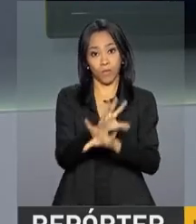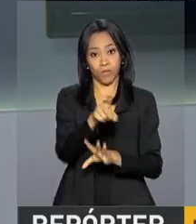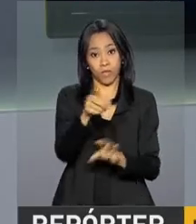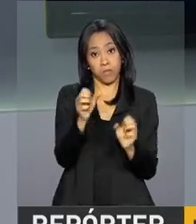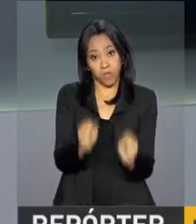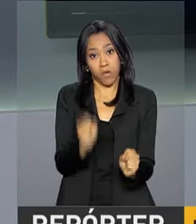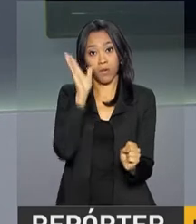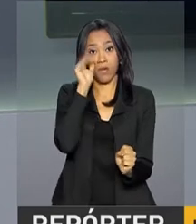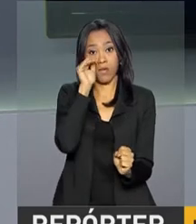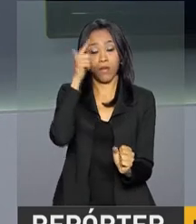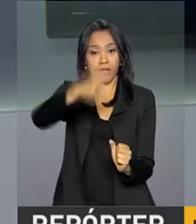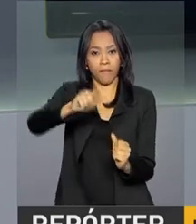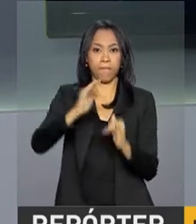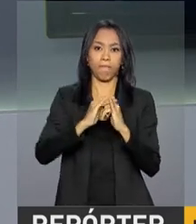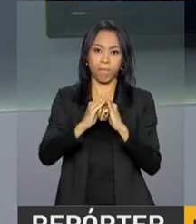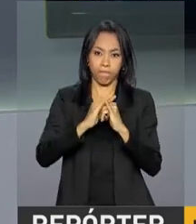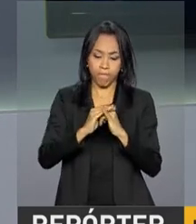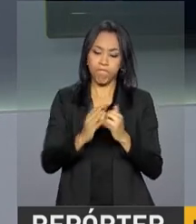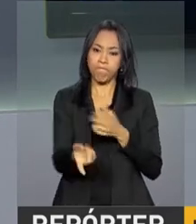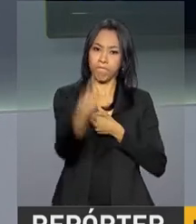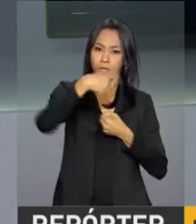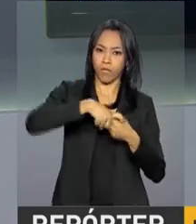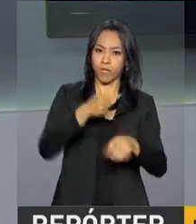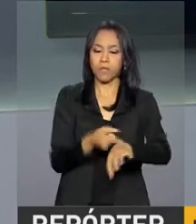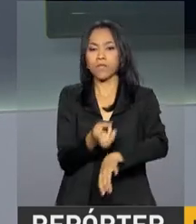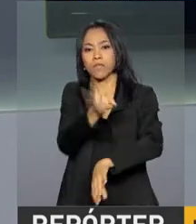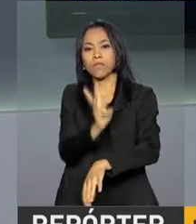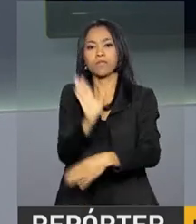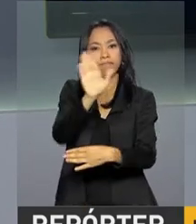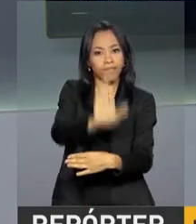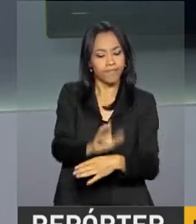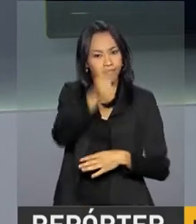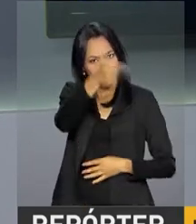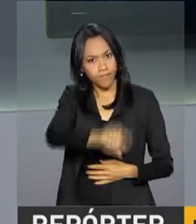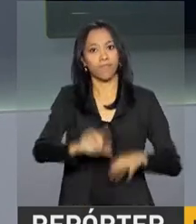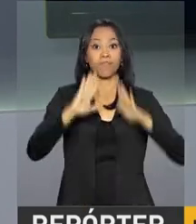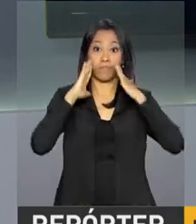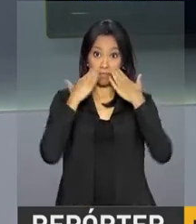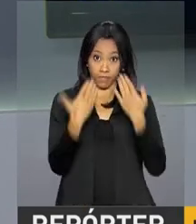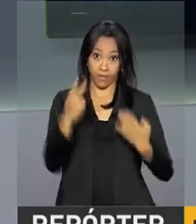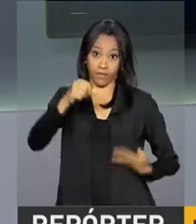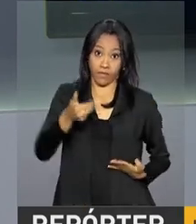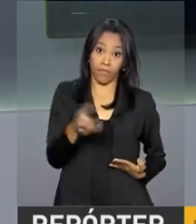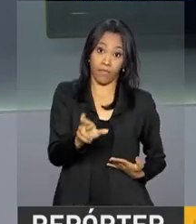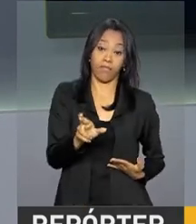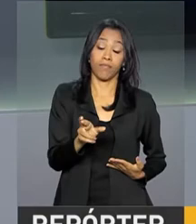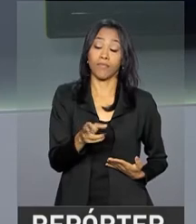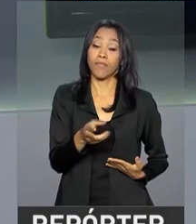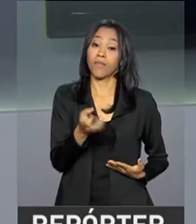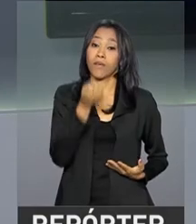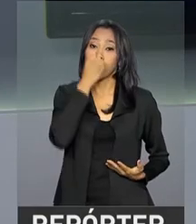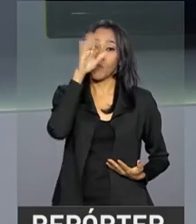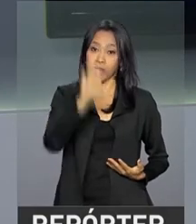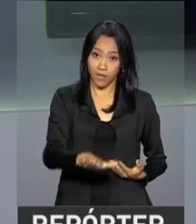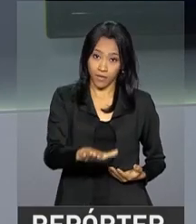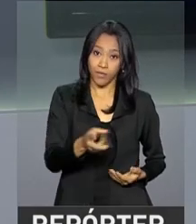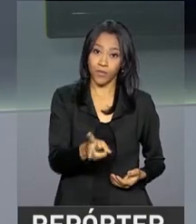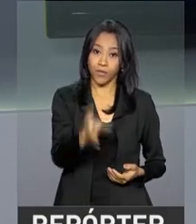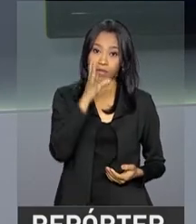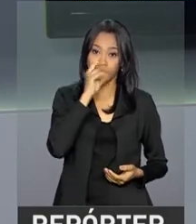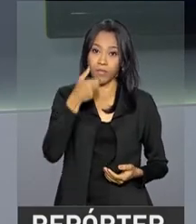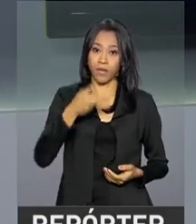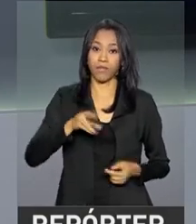pode rever as reportagens no youtube voltamos às três da tarde na próxima edição do repórter nbr uma boa tarde pra você